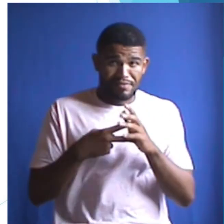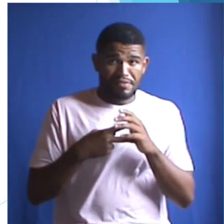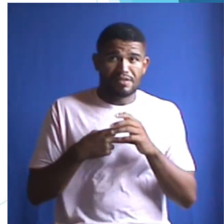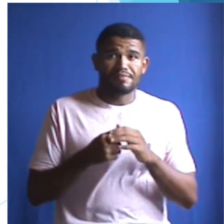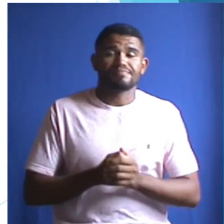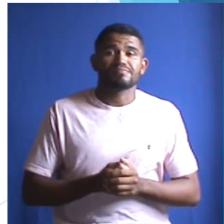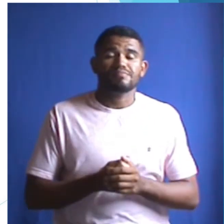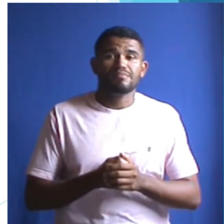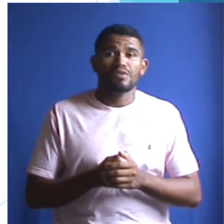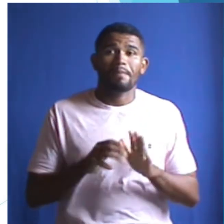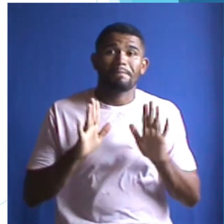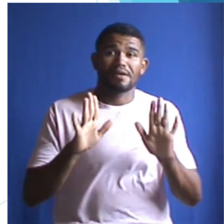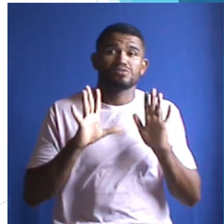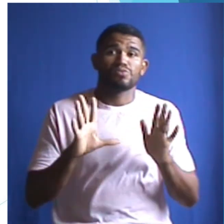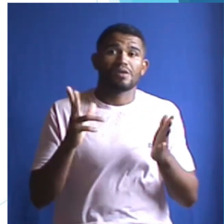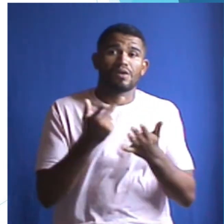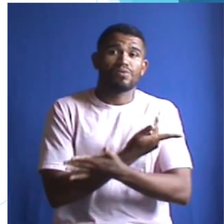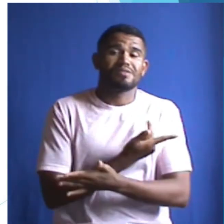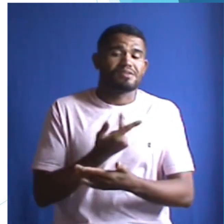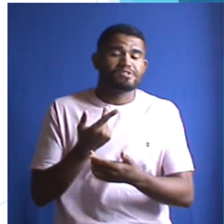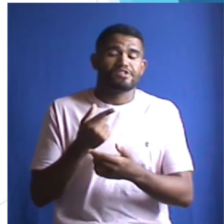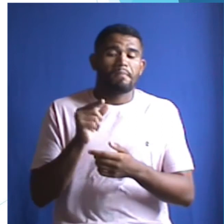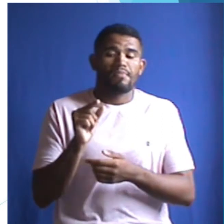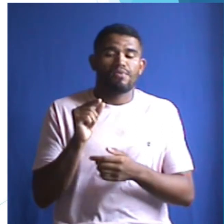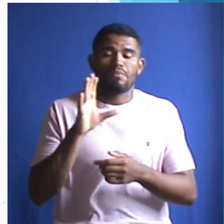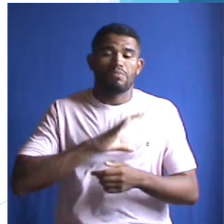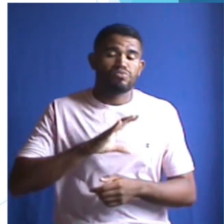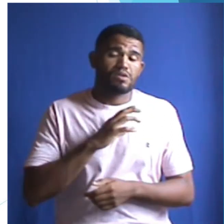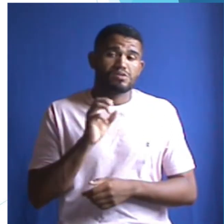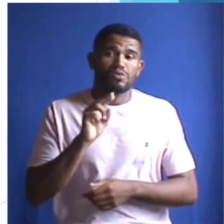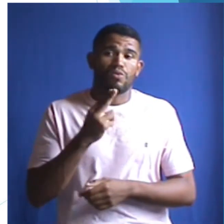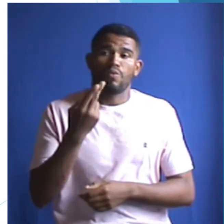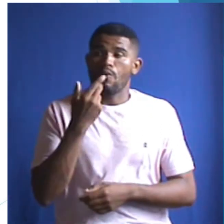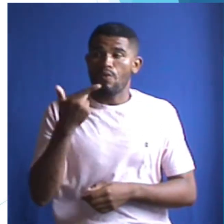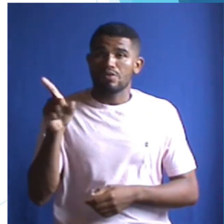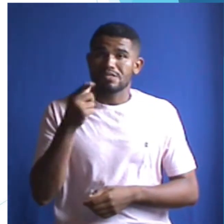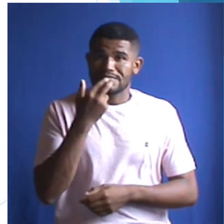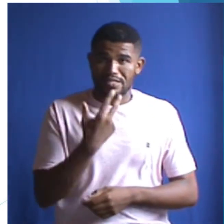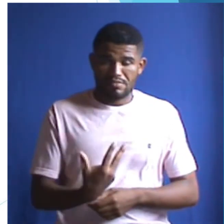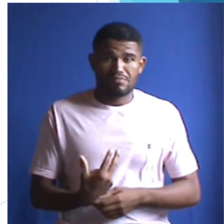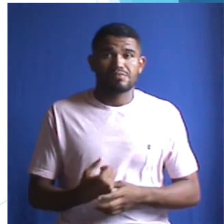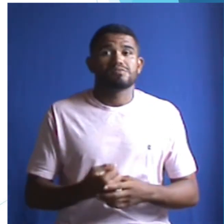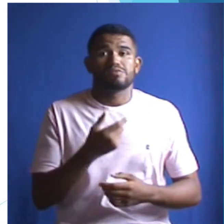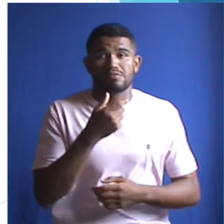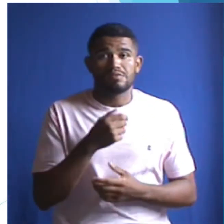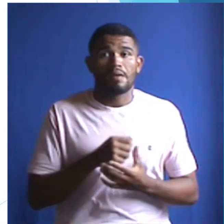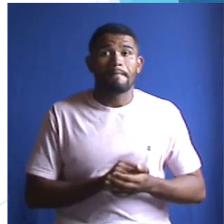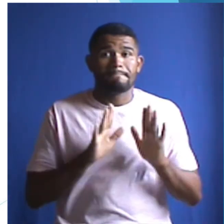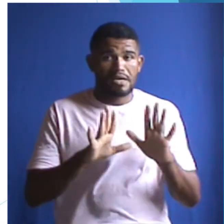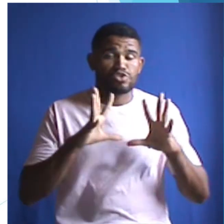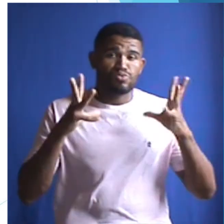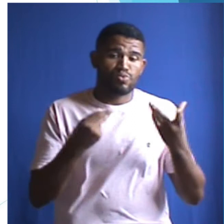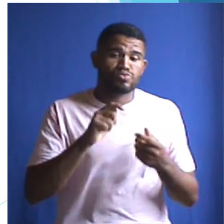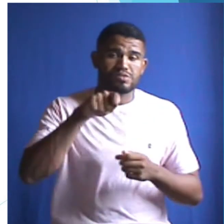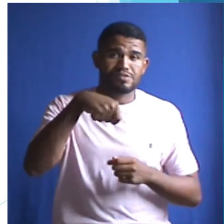sendo nomeado. O que acontece muito pouco em língua portuguesa ou língua inglesa, as outras línguas orais.